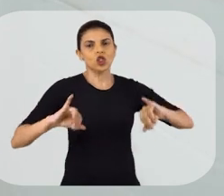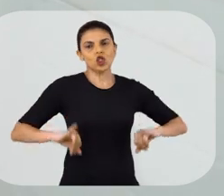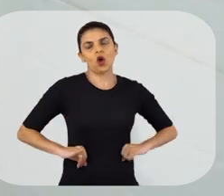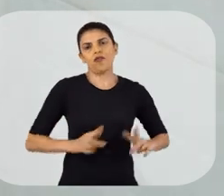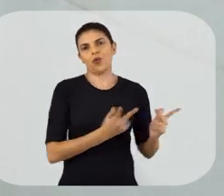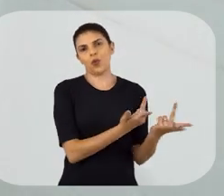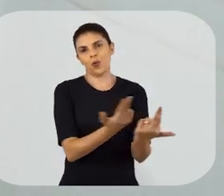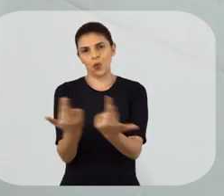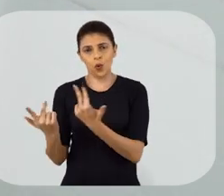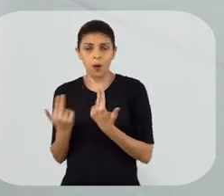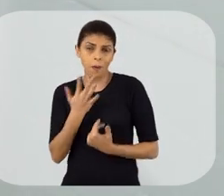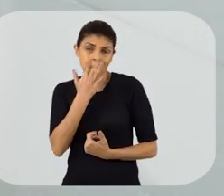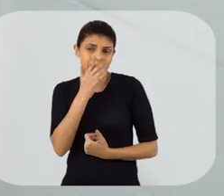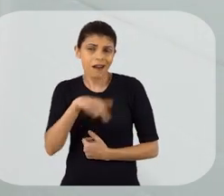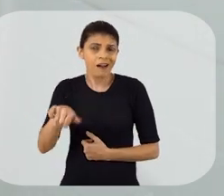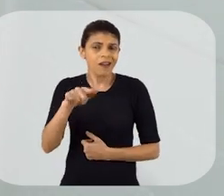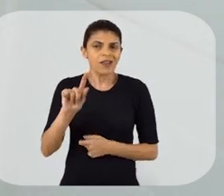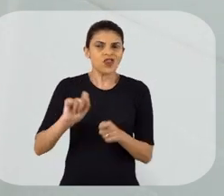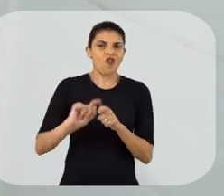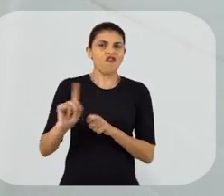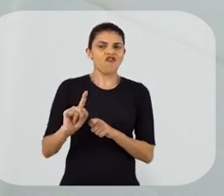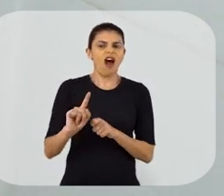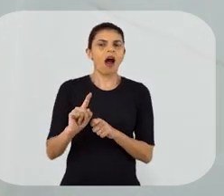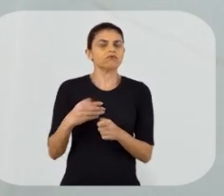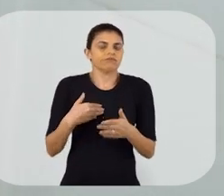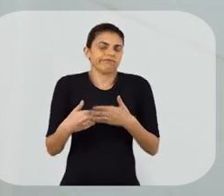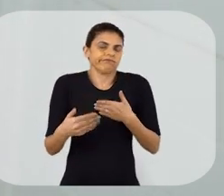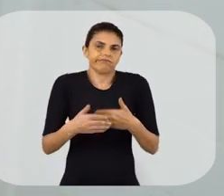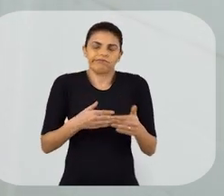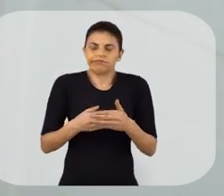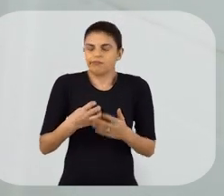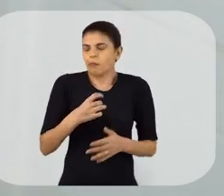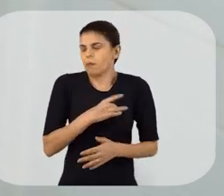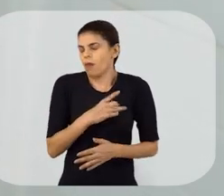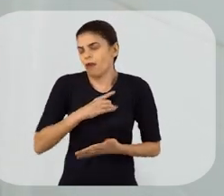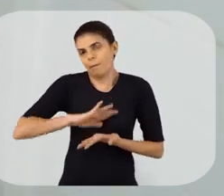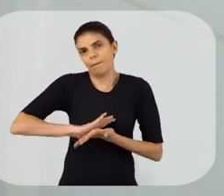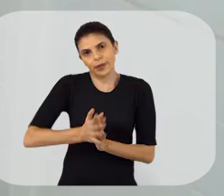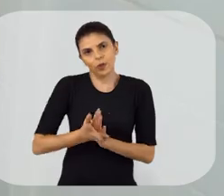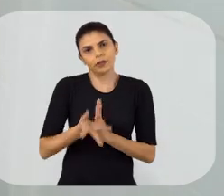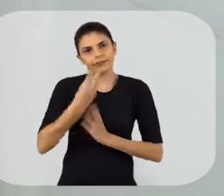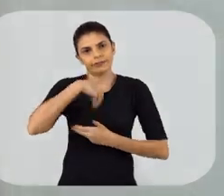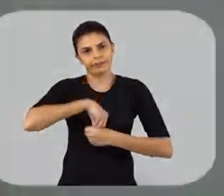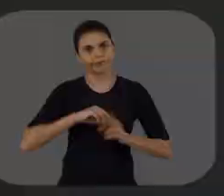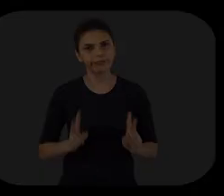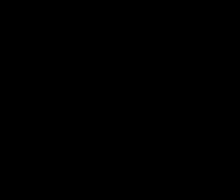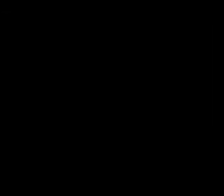eles veem, né? Tipo, eles não fazem o exame por medo do preconceito em si.